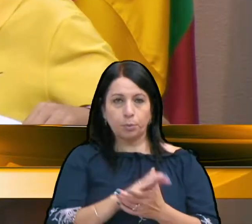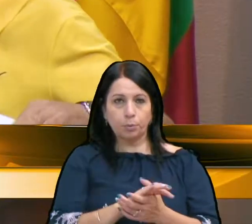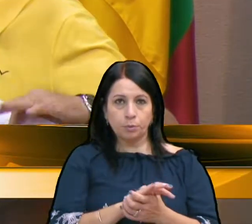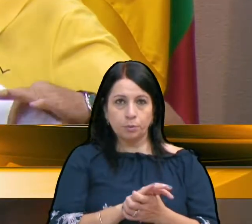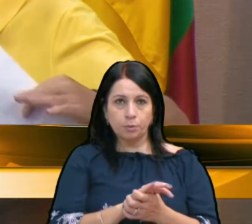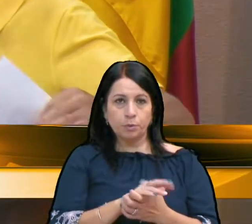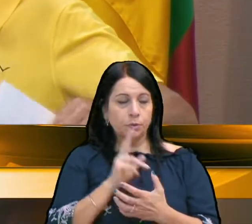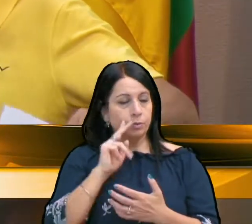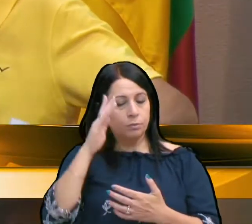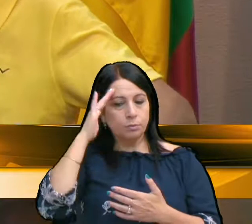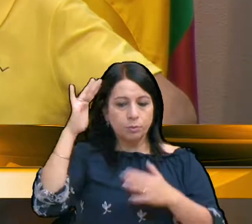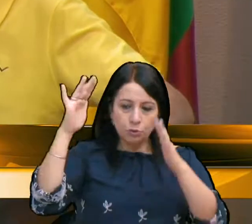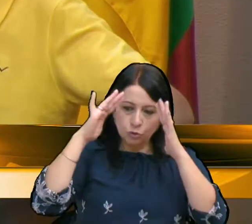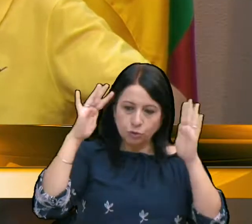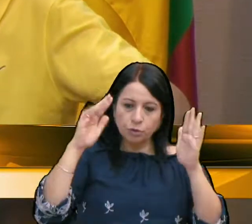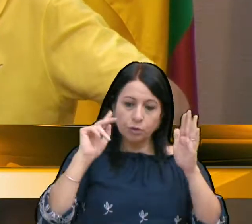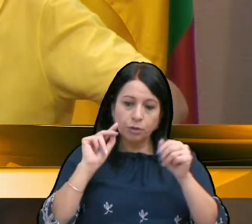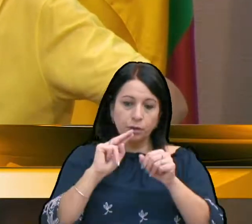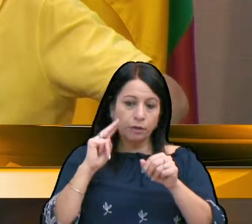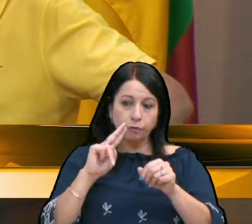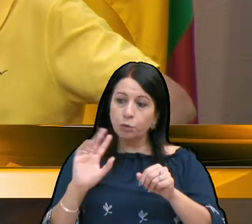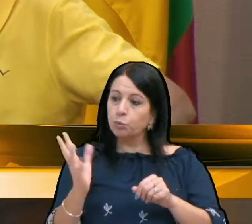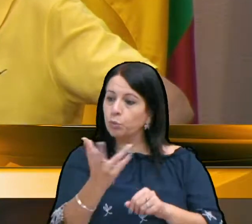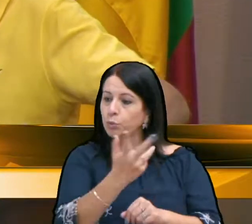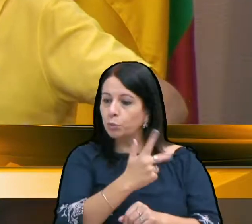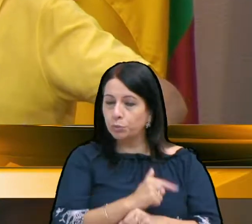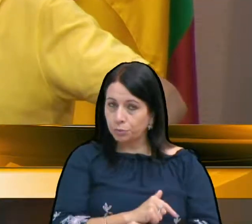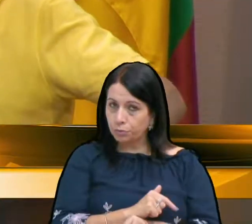gente, quando imagina que já viu de tudo,